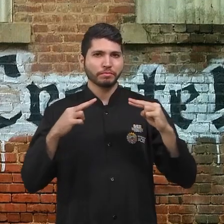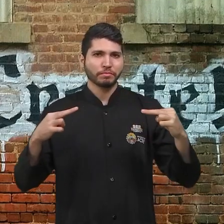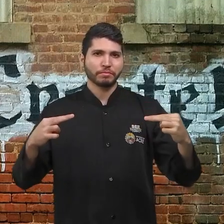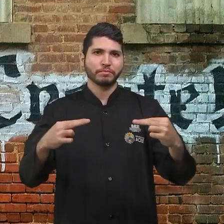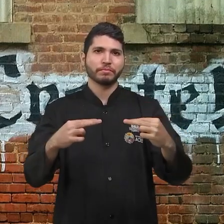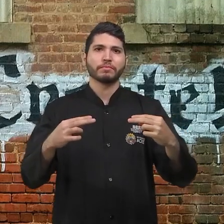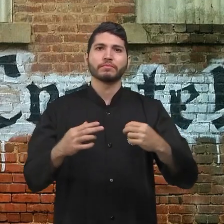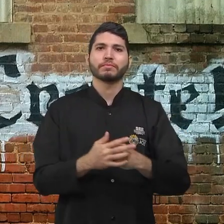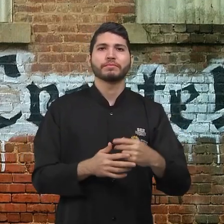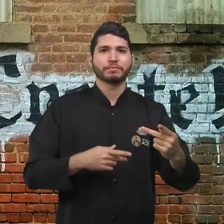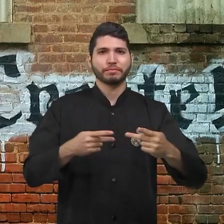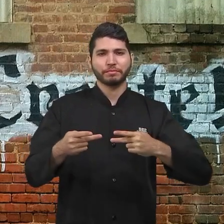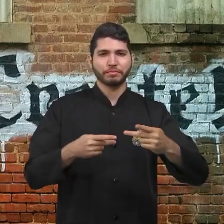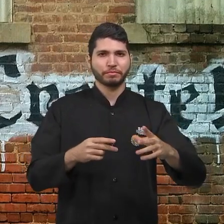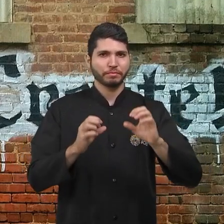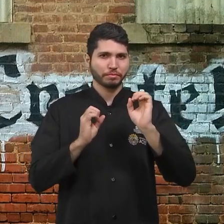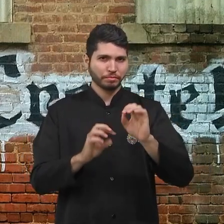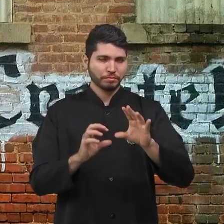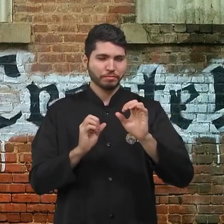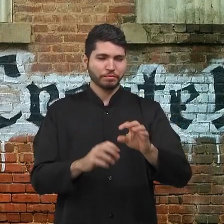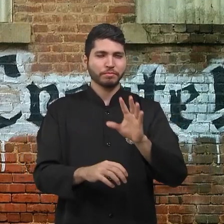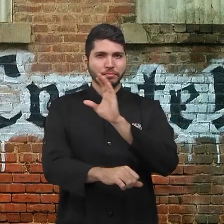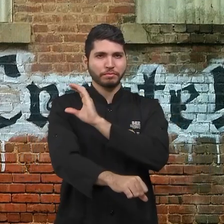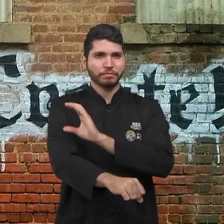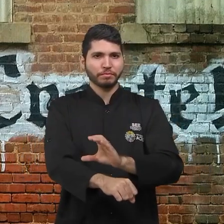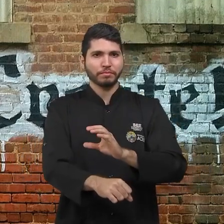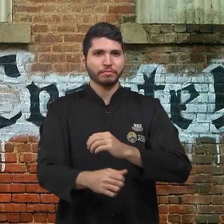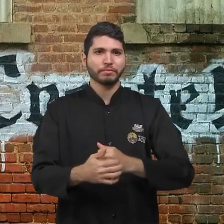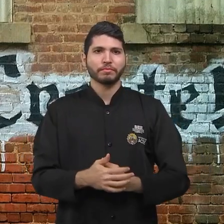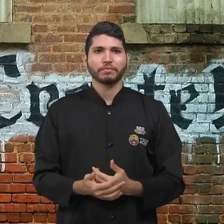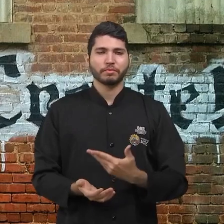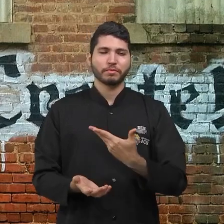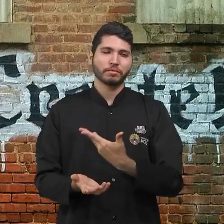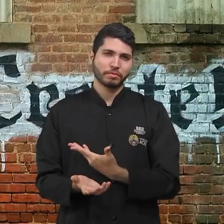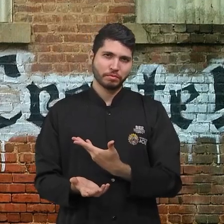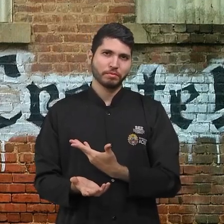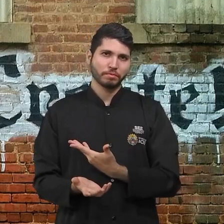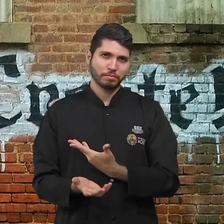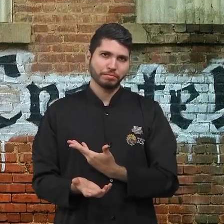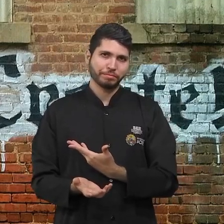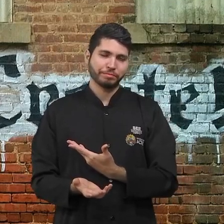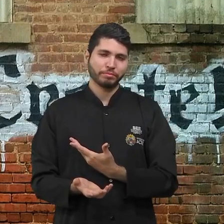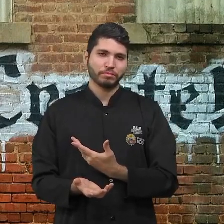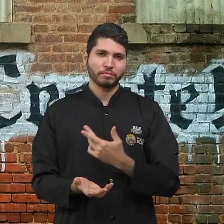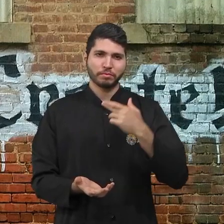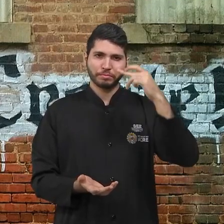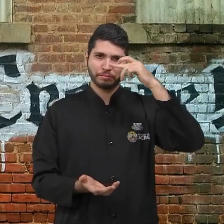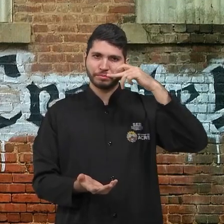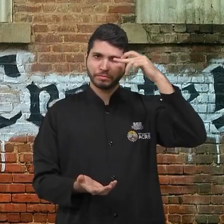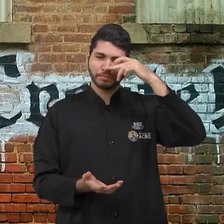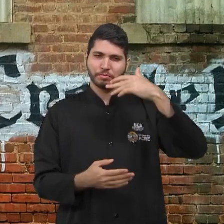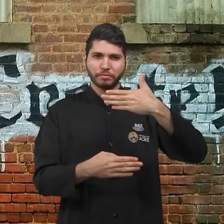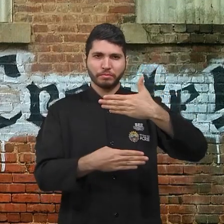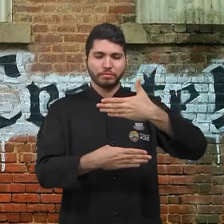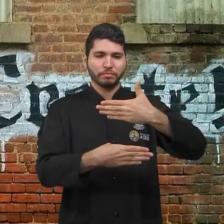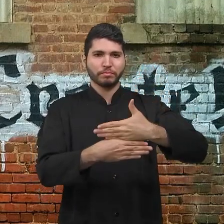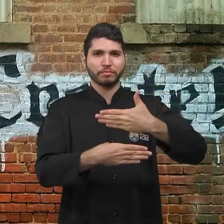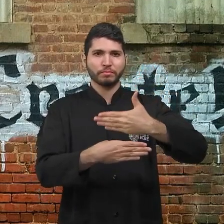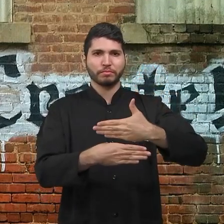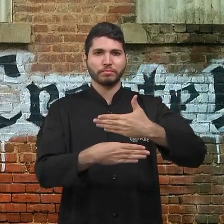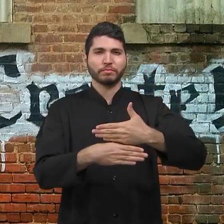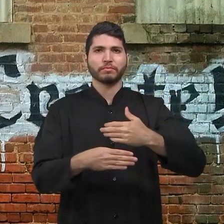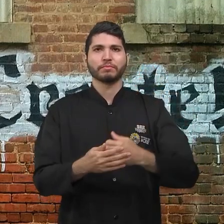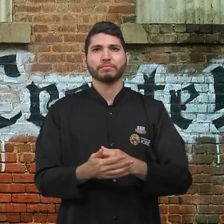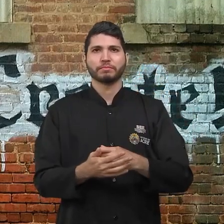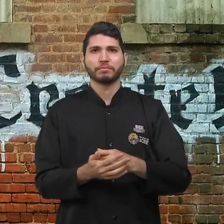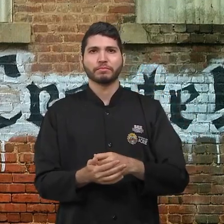culturais. E eu vou mostrar para você a diferença. Olha só esse muro aí embaixo na sua tela. Tem pouca